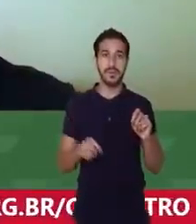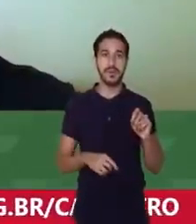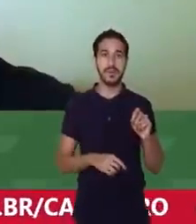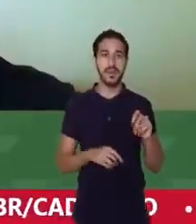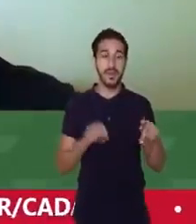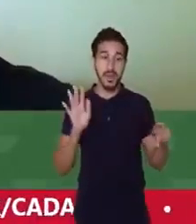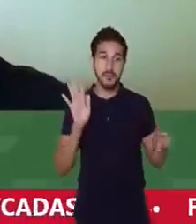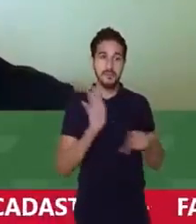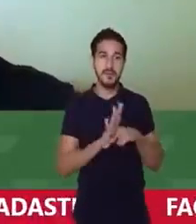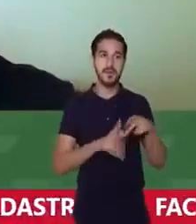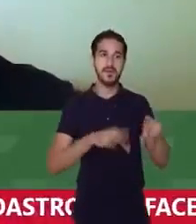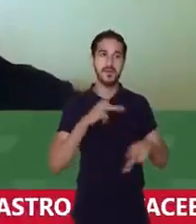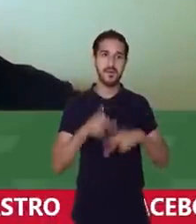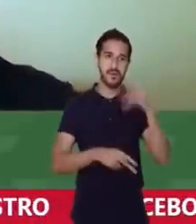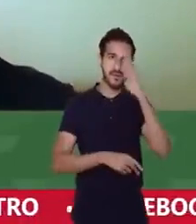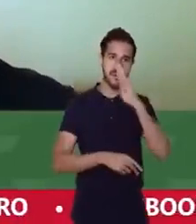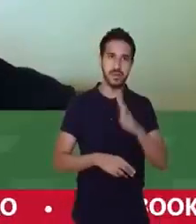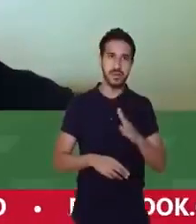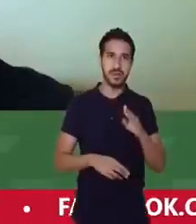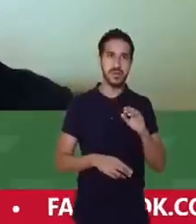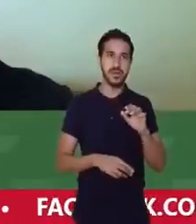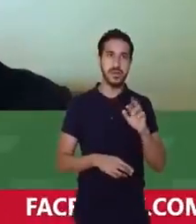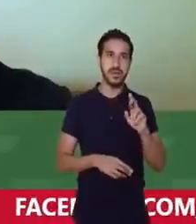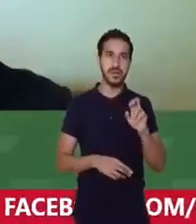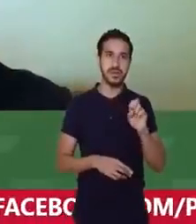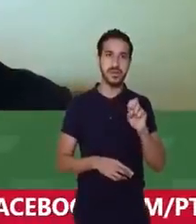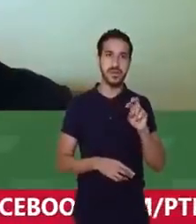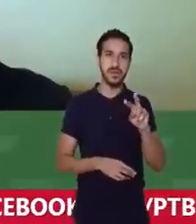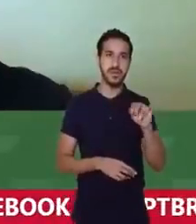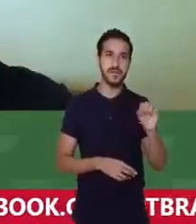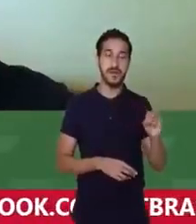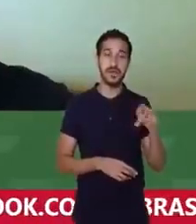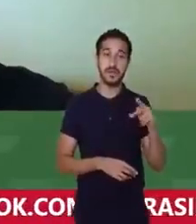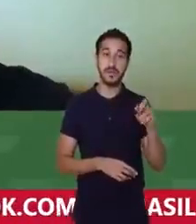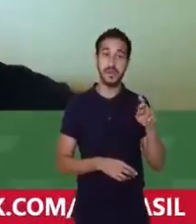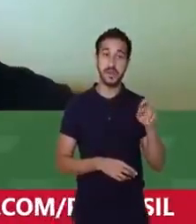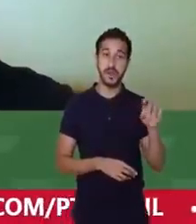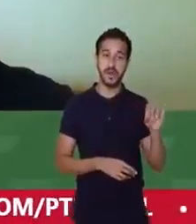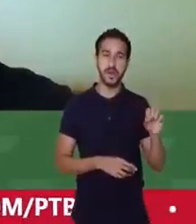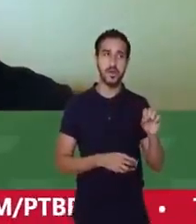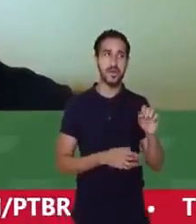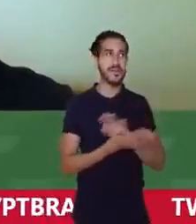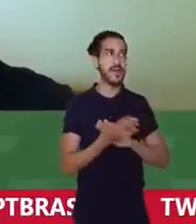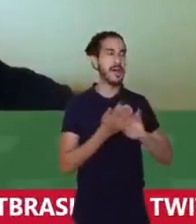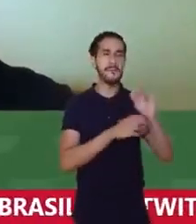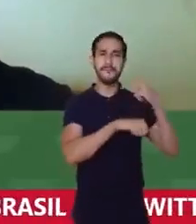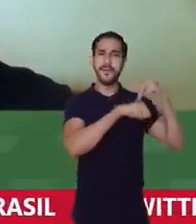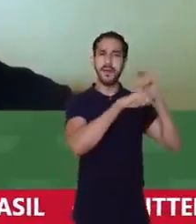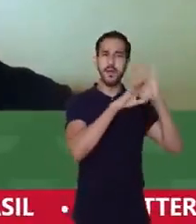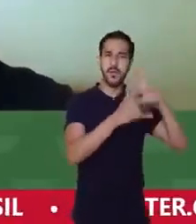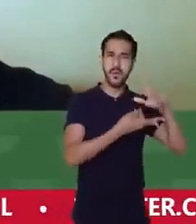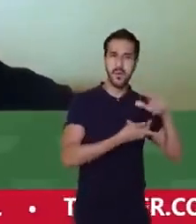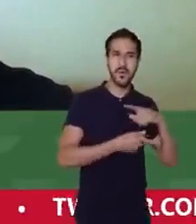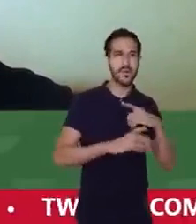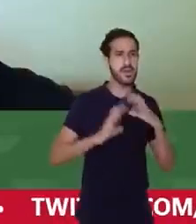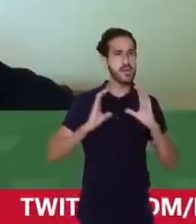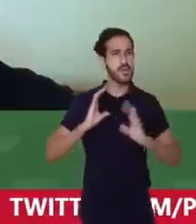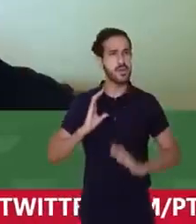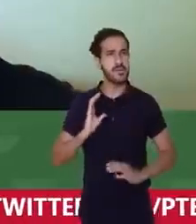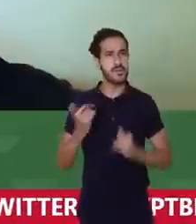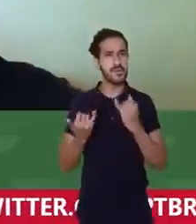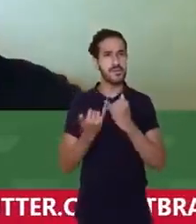inalienavelmente do povo brasileiro, que são as reservas de petróleo. Nenhum país do mundo tem essa